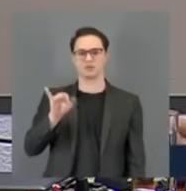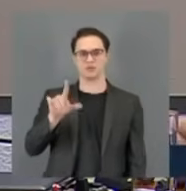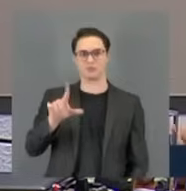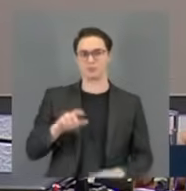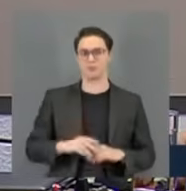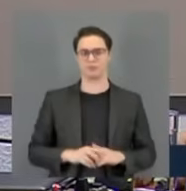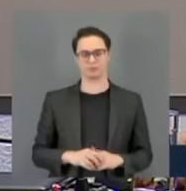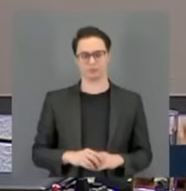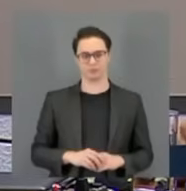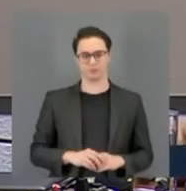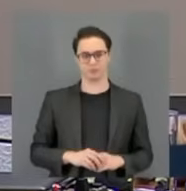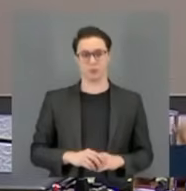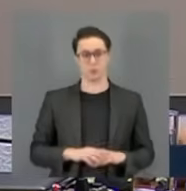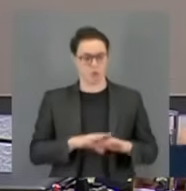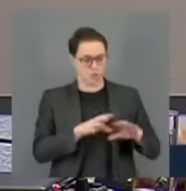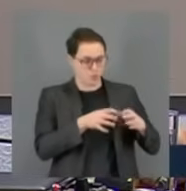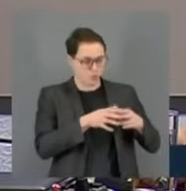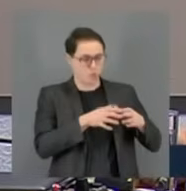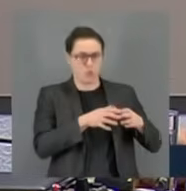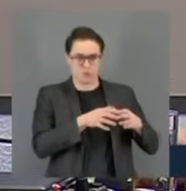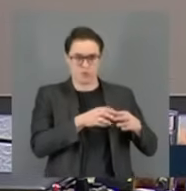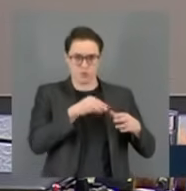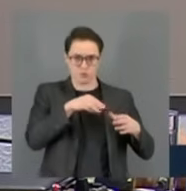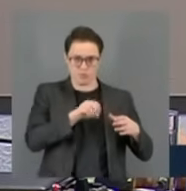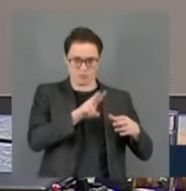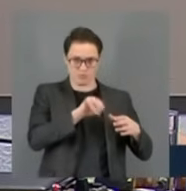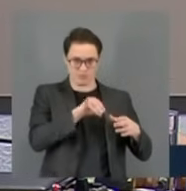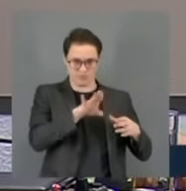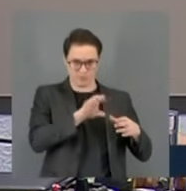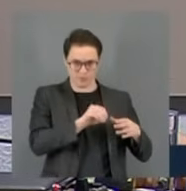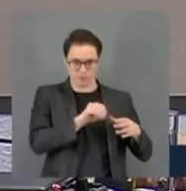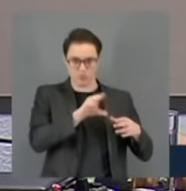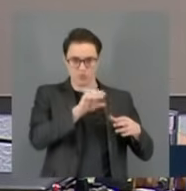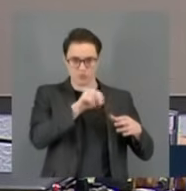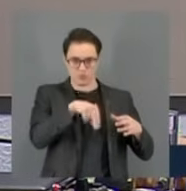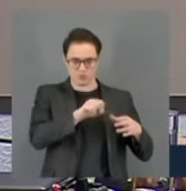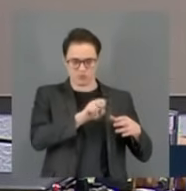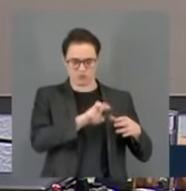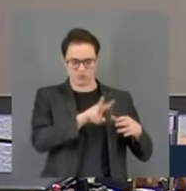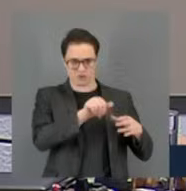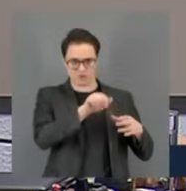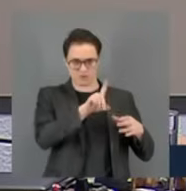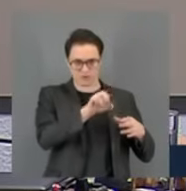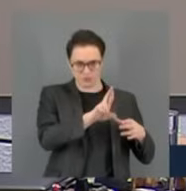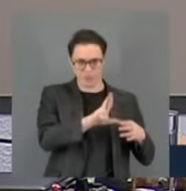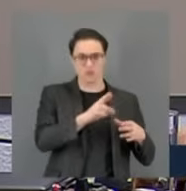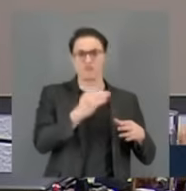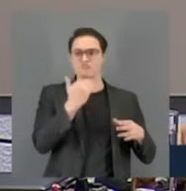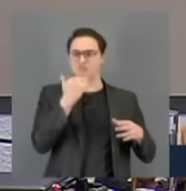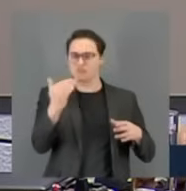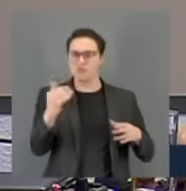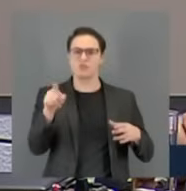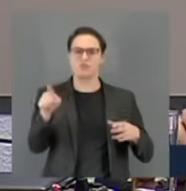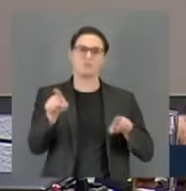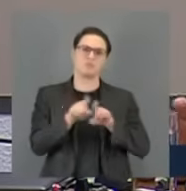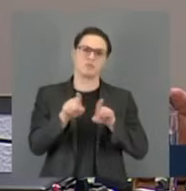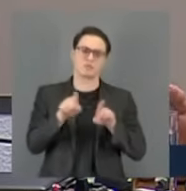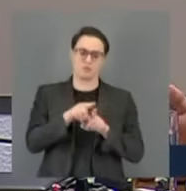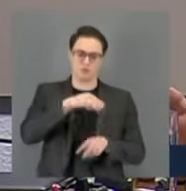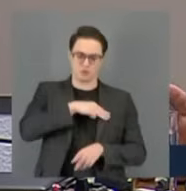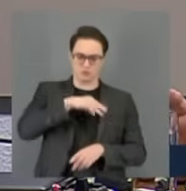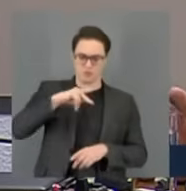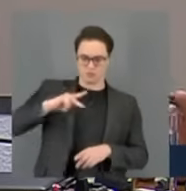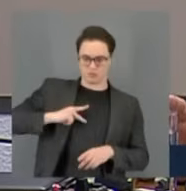O movimento conservador apelou, então, ao STF e o ministro Nunes Marques atendeu esse pedido, dizendo que a medida era